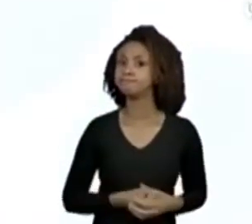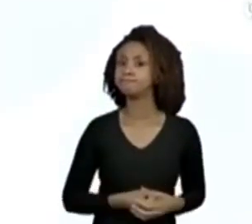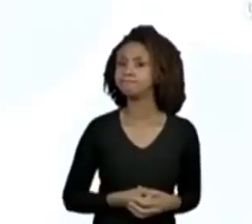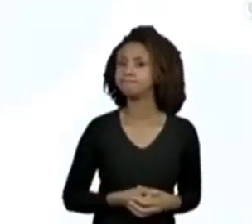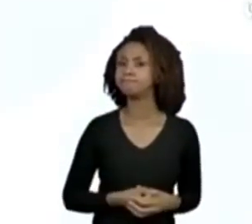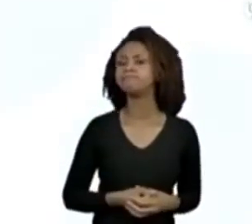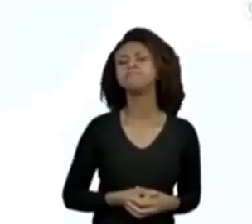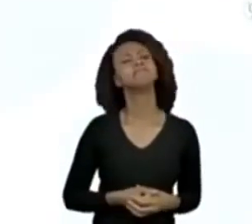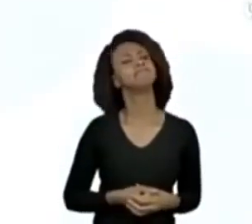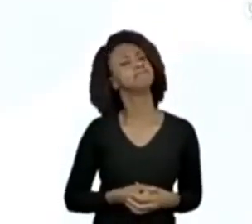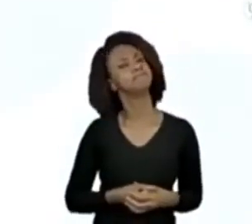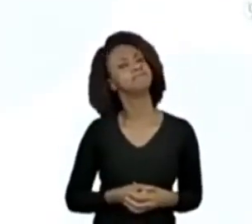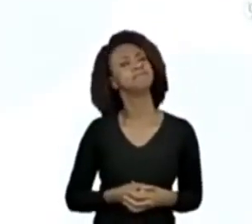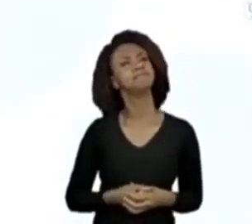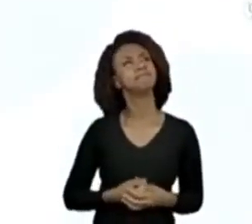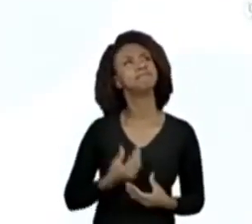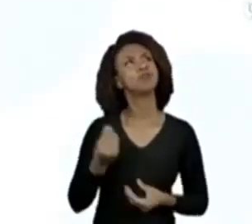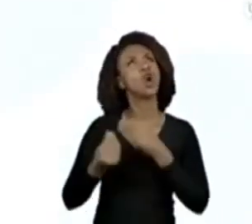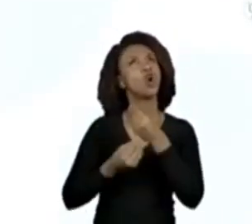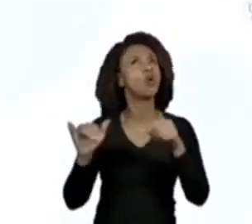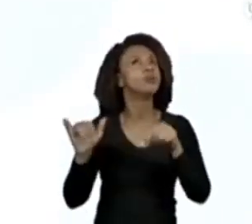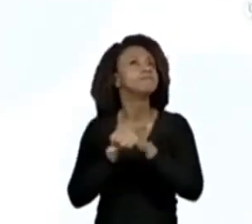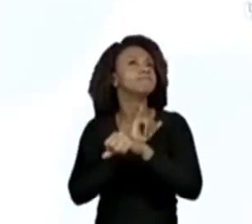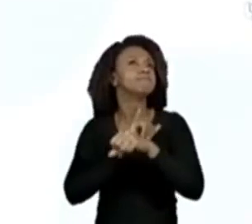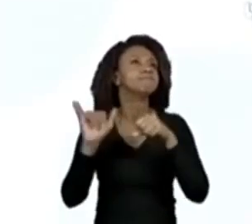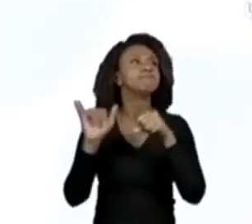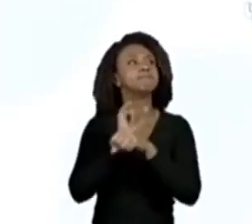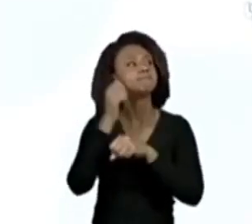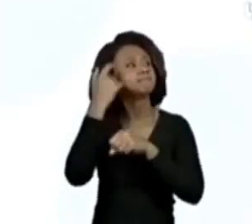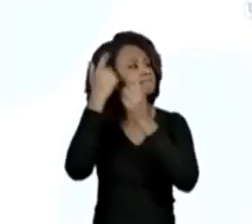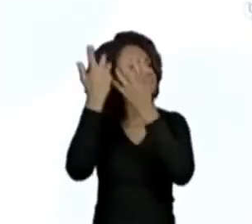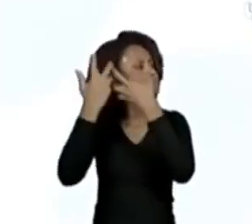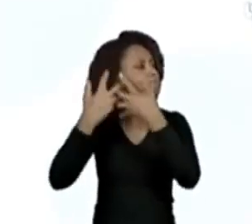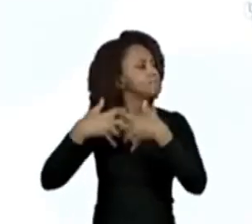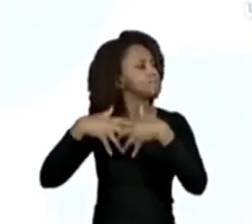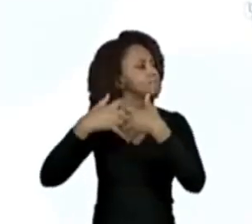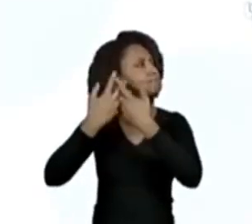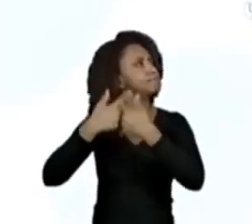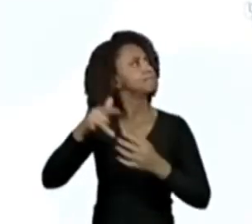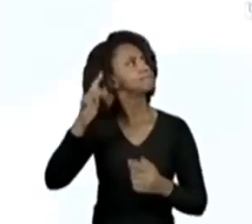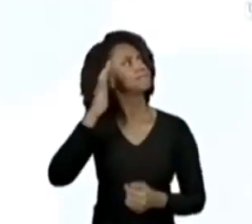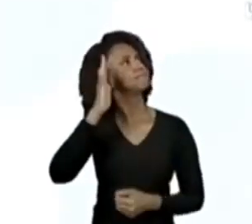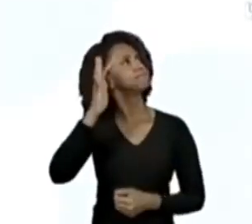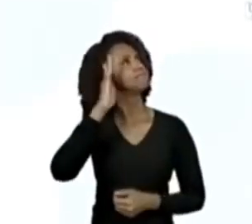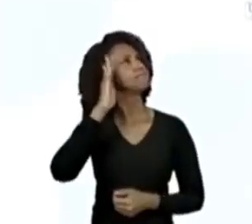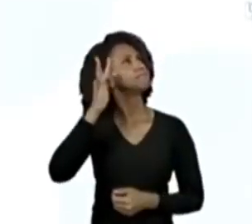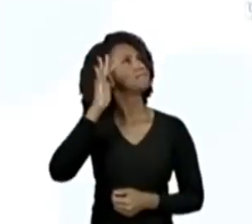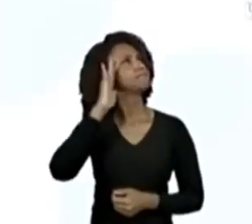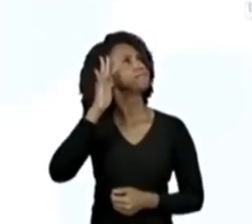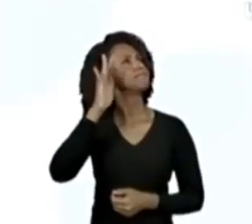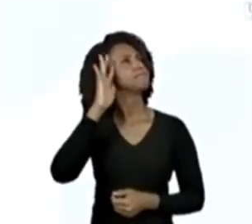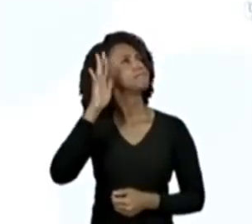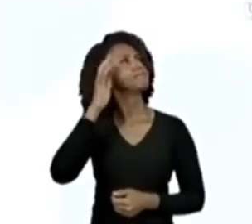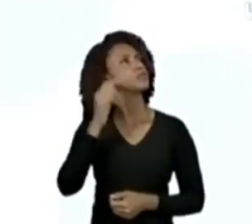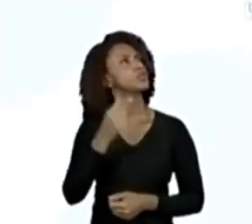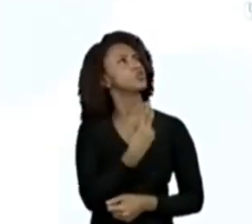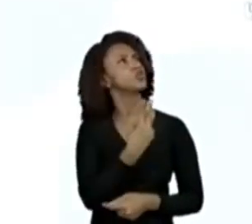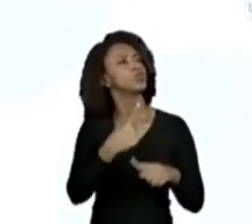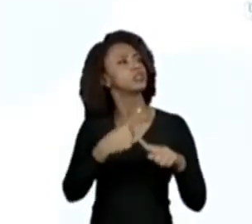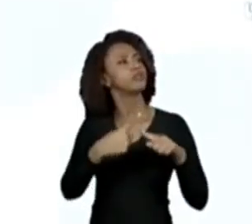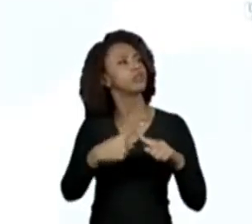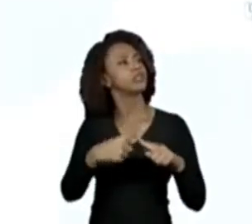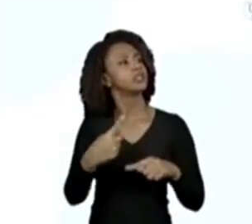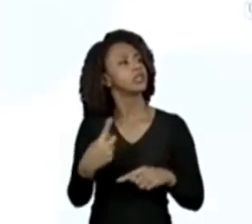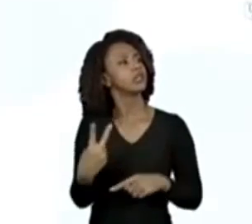Que forma eu poderia pensar, que estratégia eu poderia pensar utilizando o 2 vezes 10